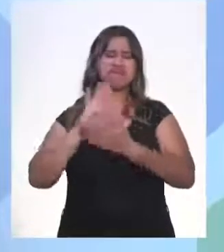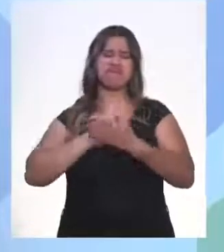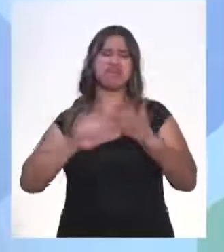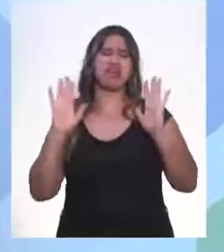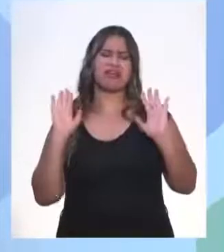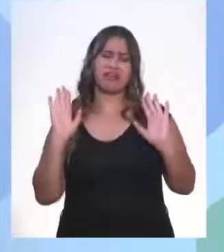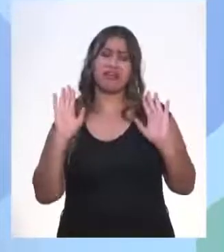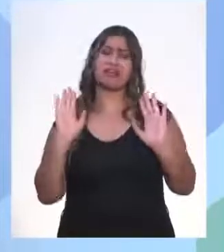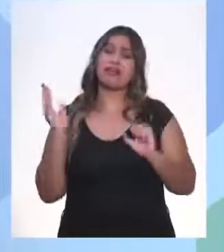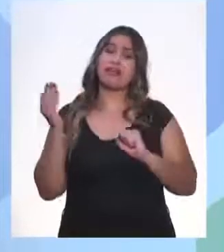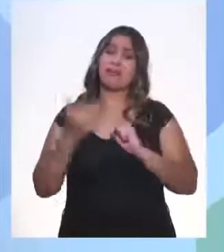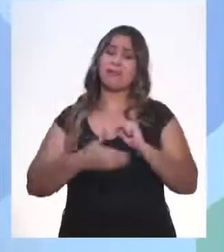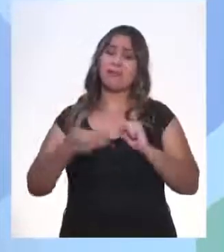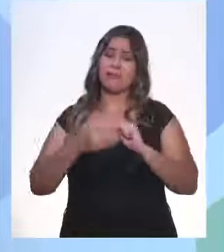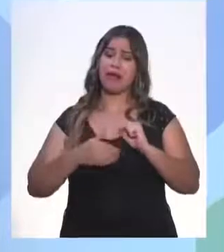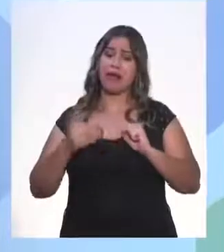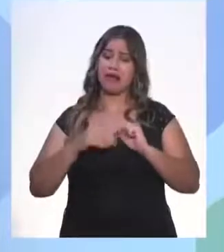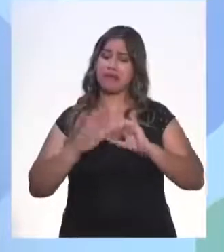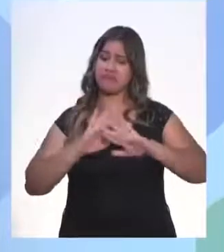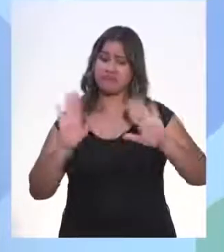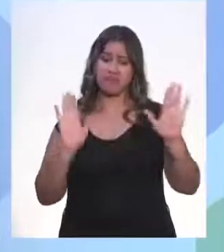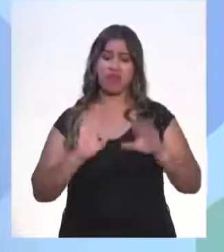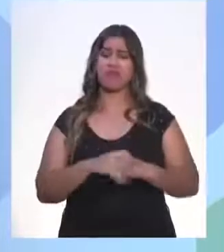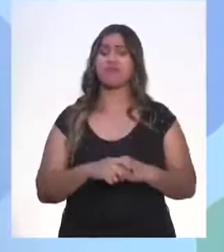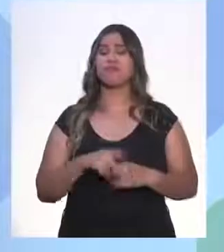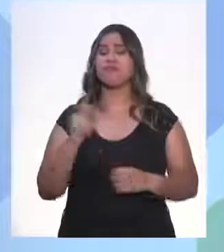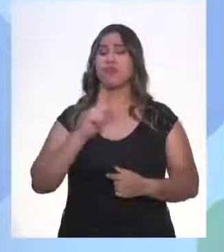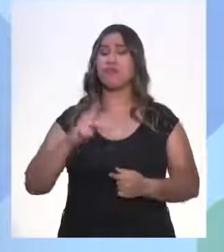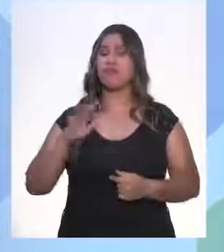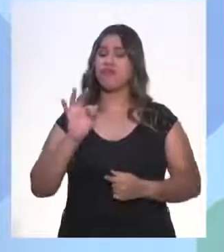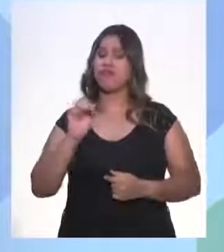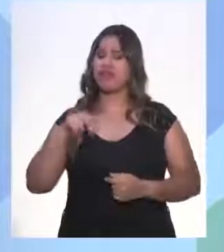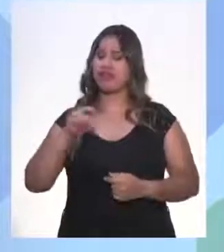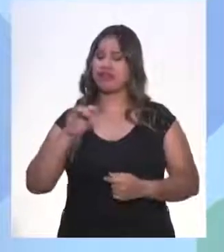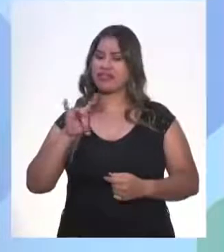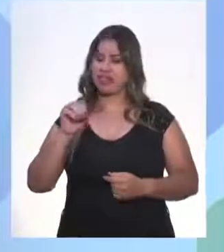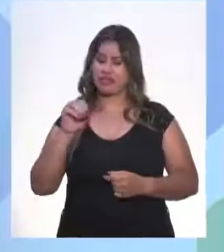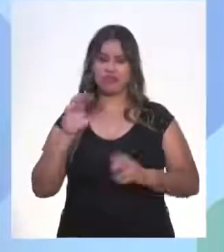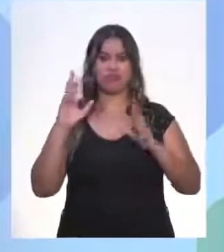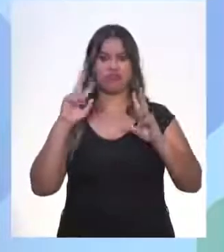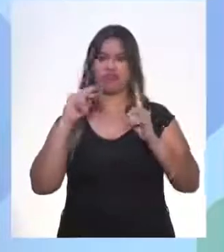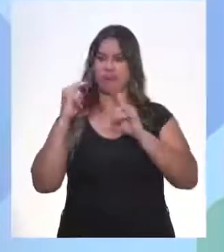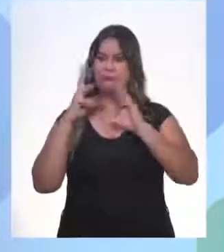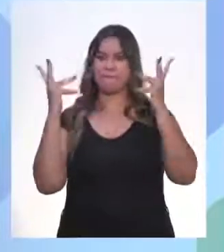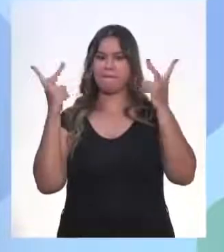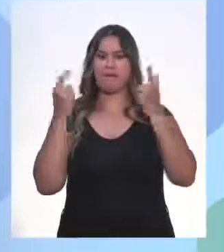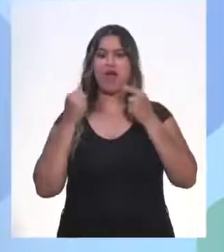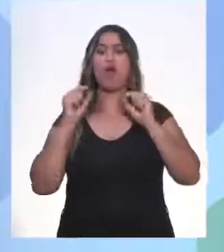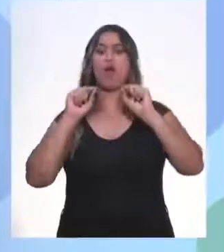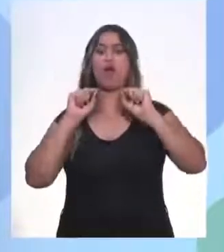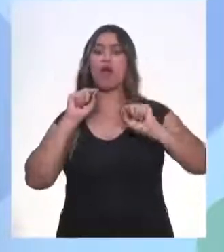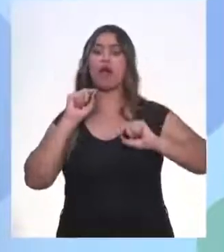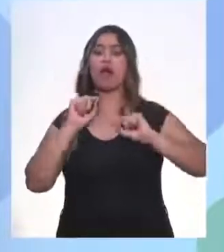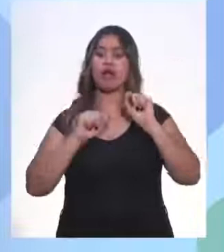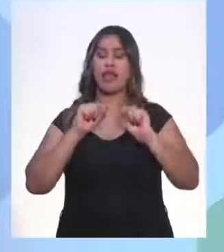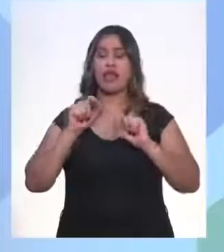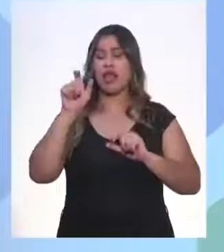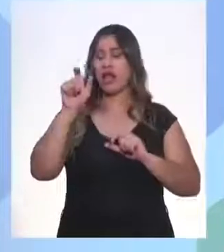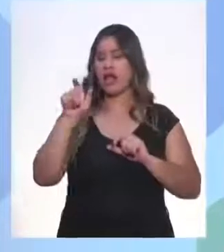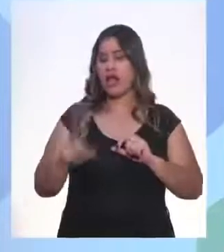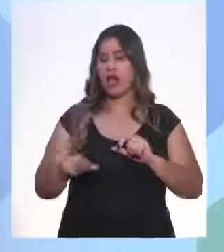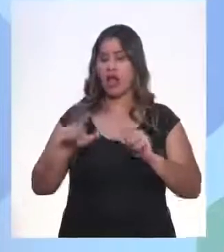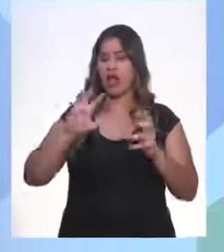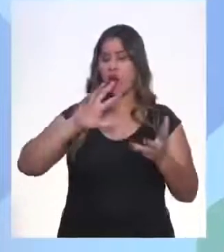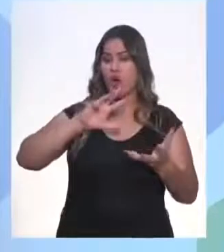Então, basicamente, isso. É, do professor Fernando, ele já trouxe uma visão maravilhosa, que é da perspectiva do indivíduo, a Terra